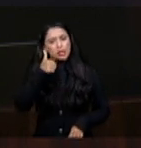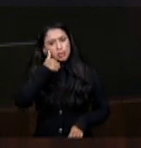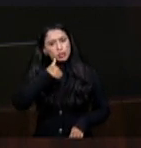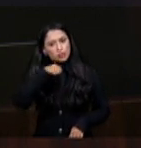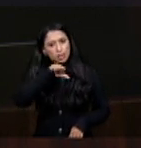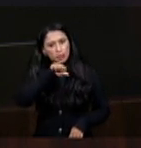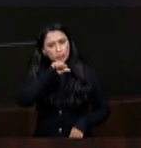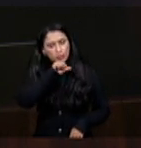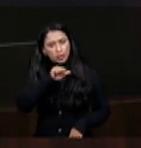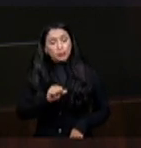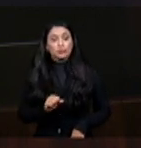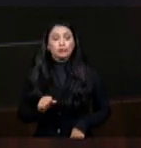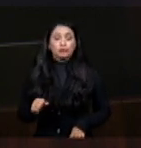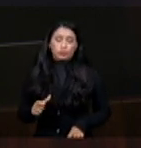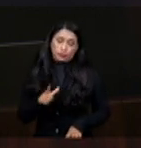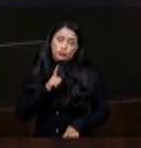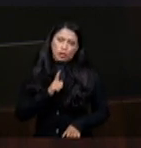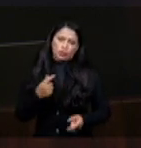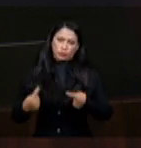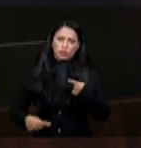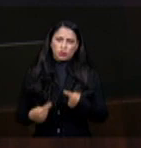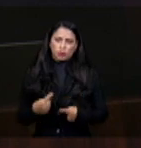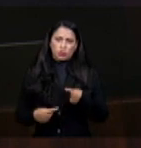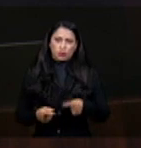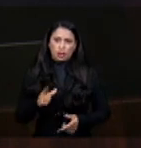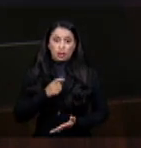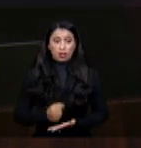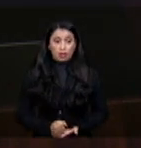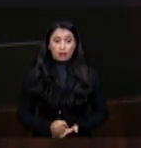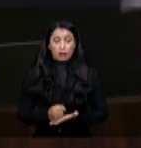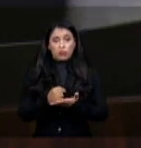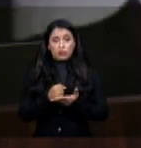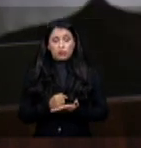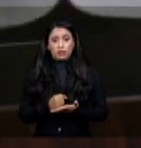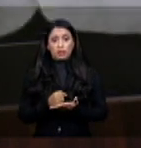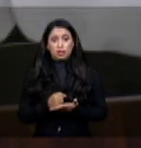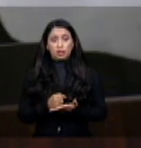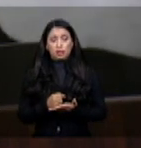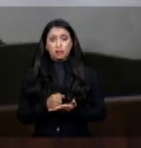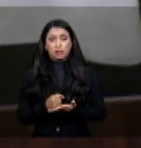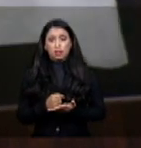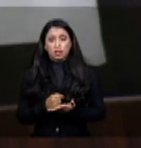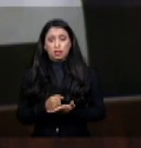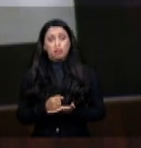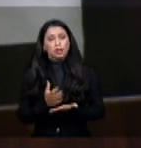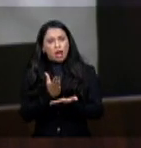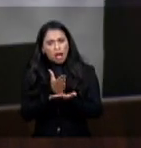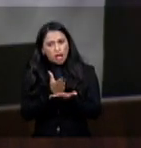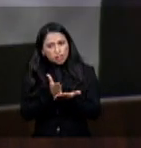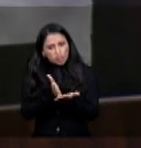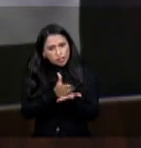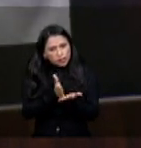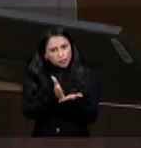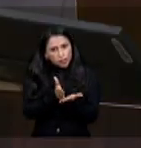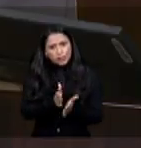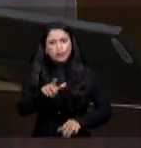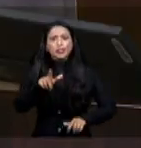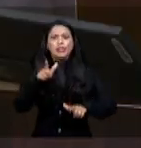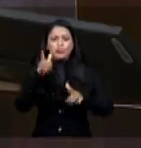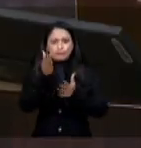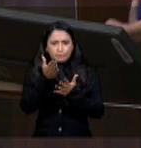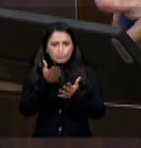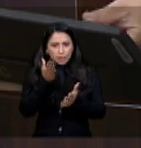a mãe então esse tipo de política tem favorecido o redesenho da divisão sexual do trabalho